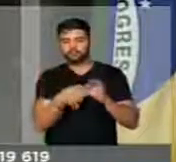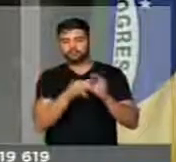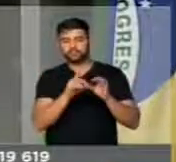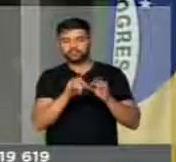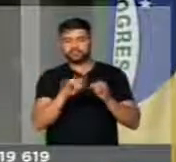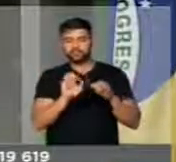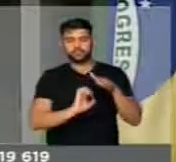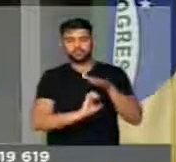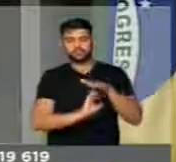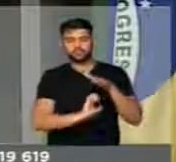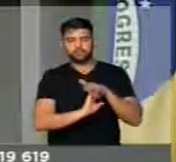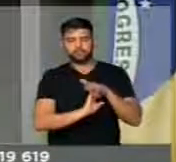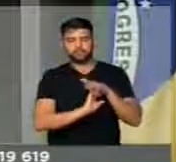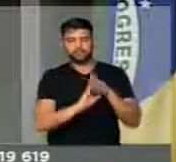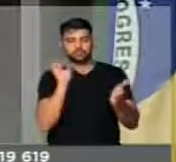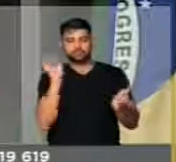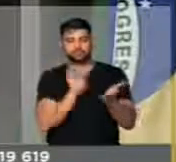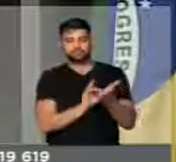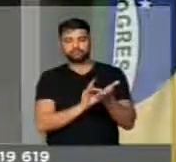das empresas,